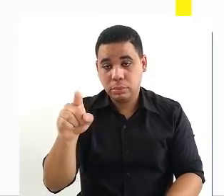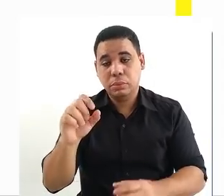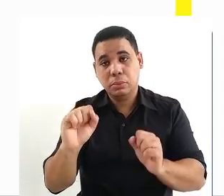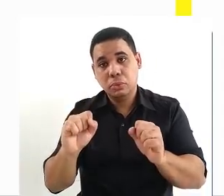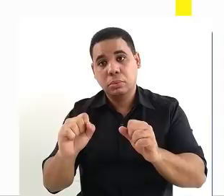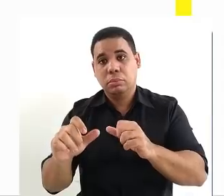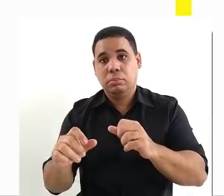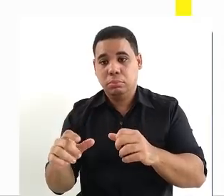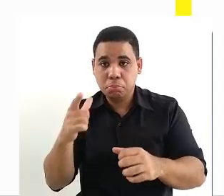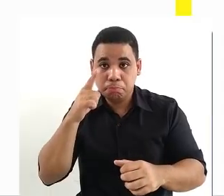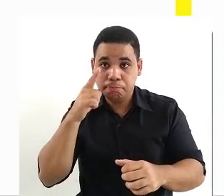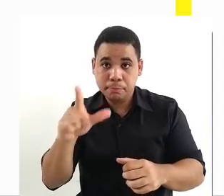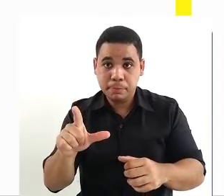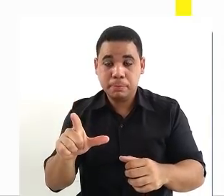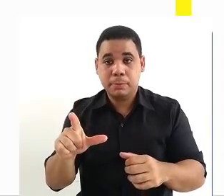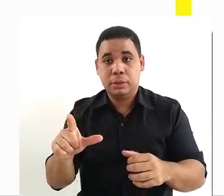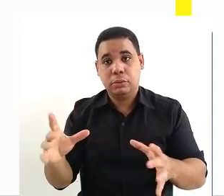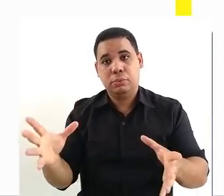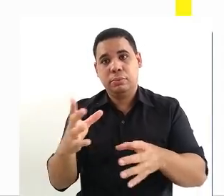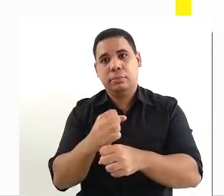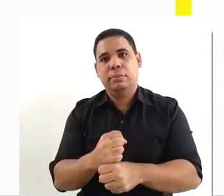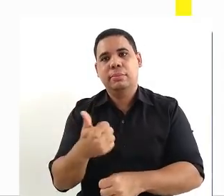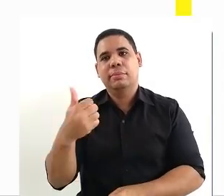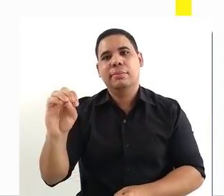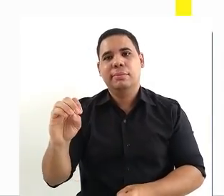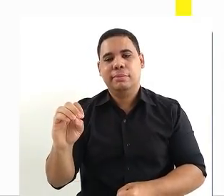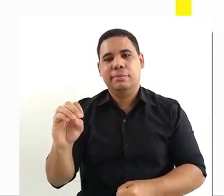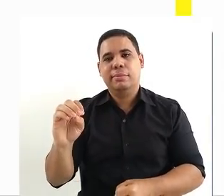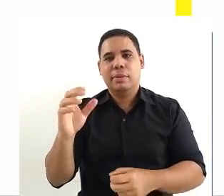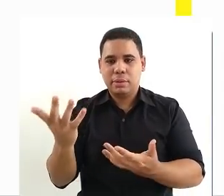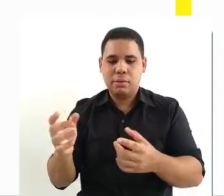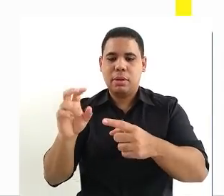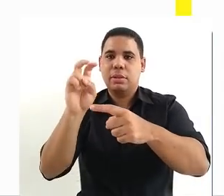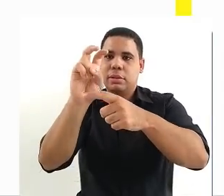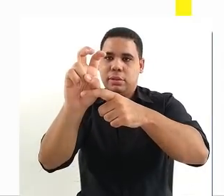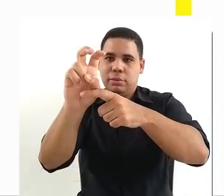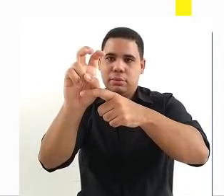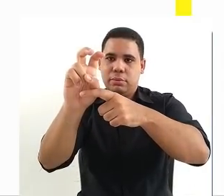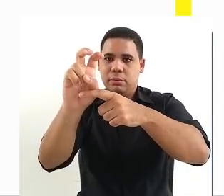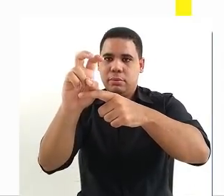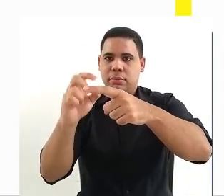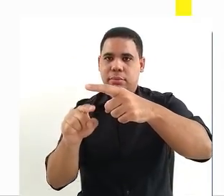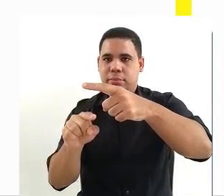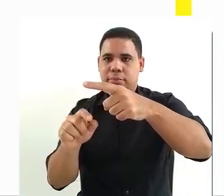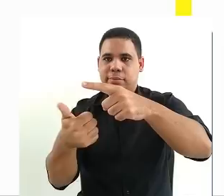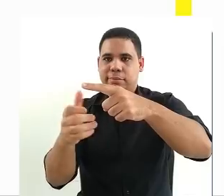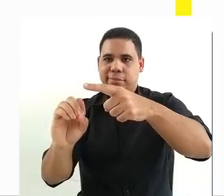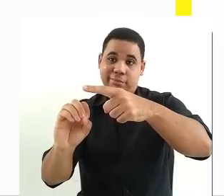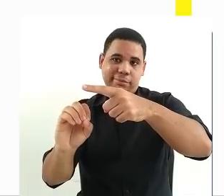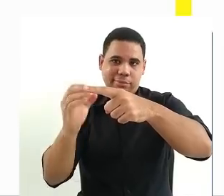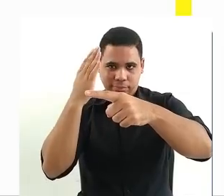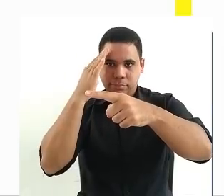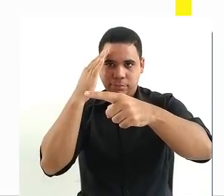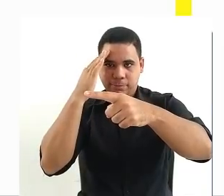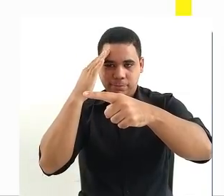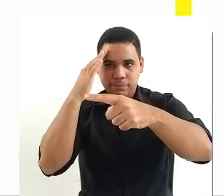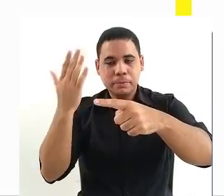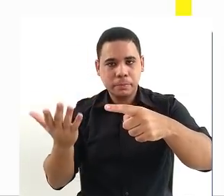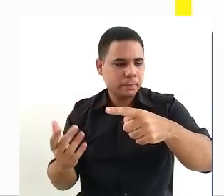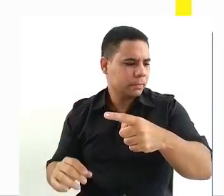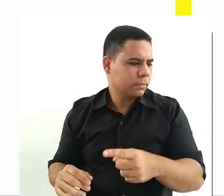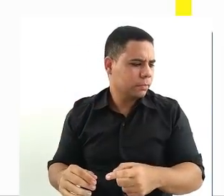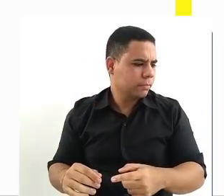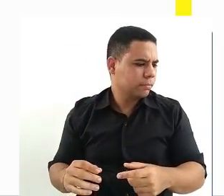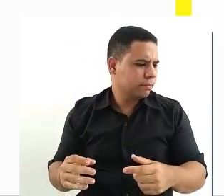Então, são 5 que eu posso ter para sortear dentre as 10. Então, nossa fração é 5